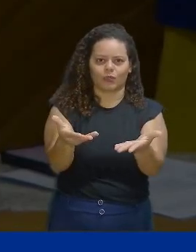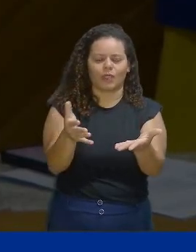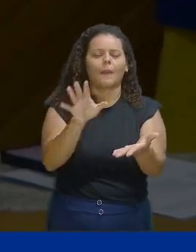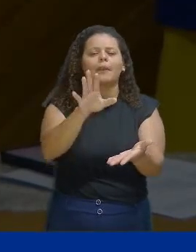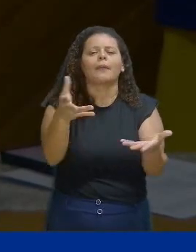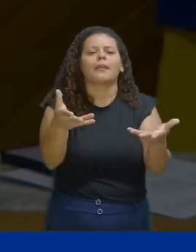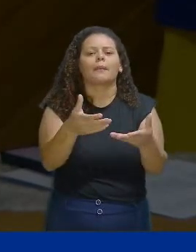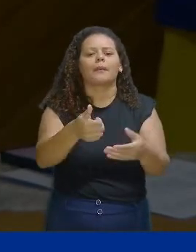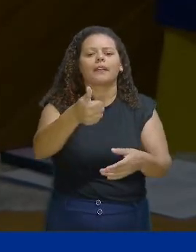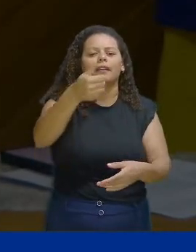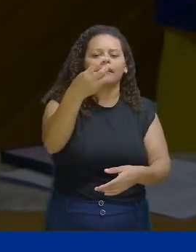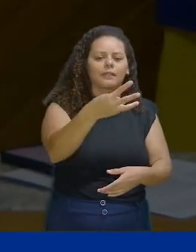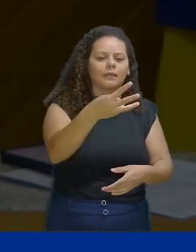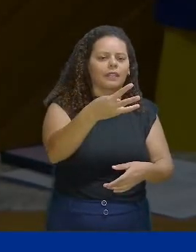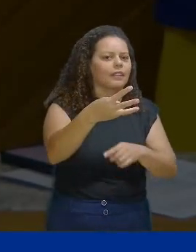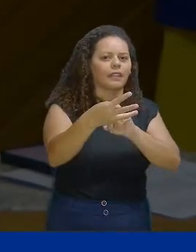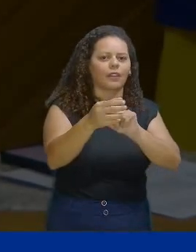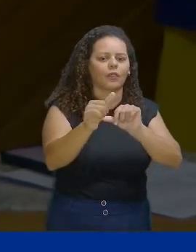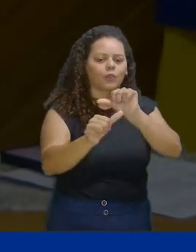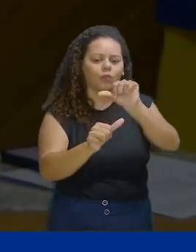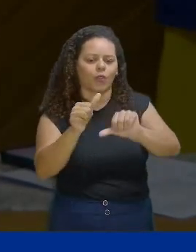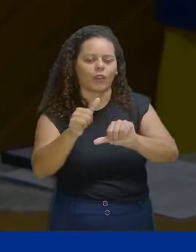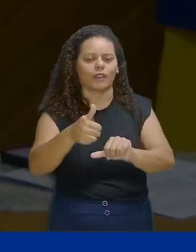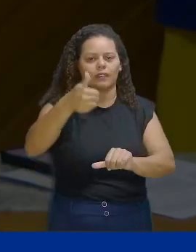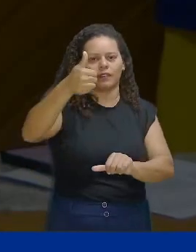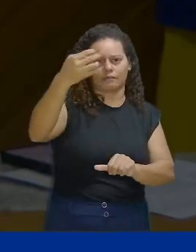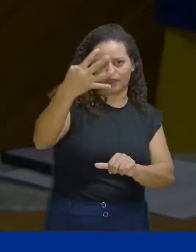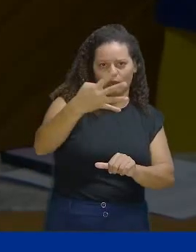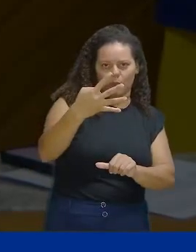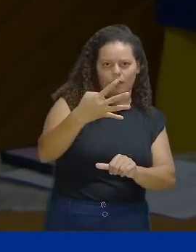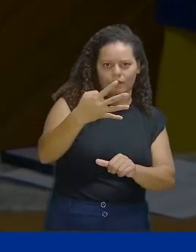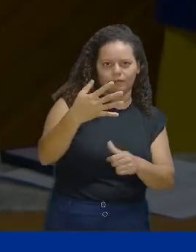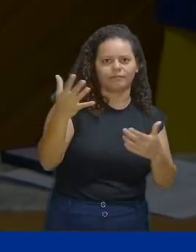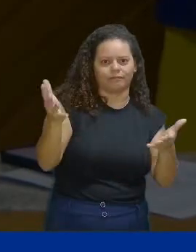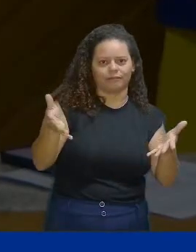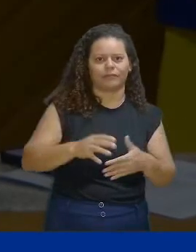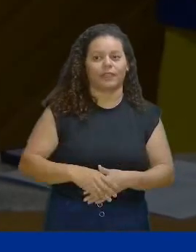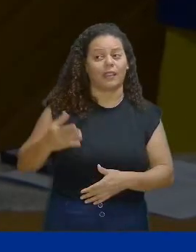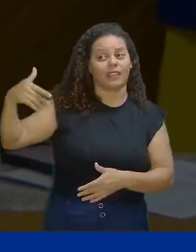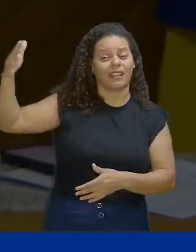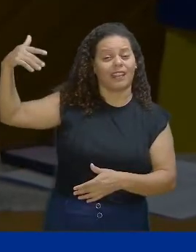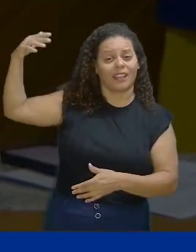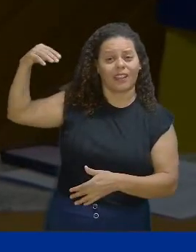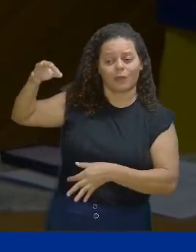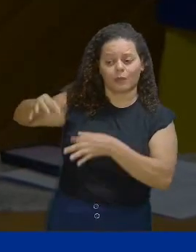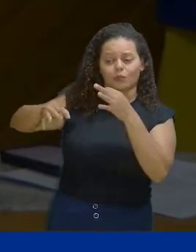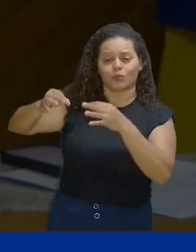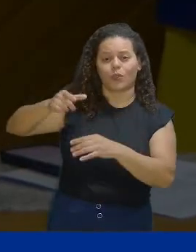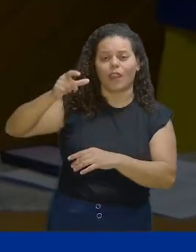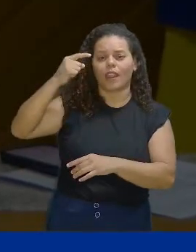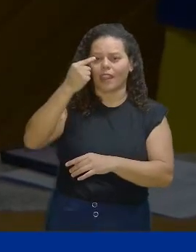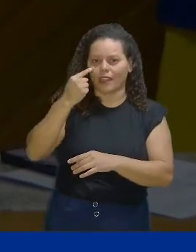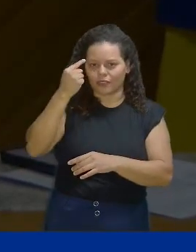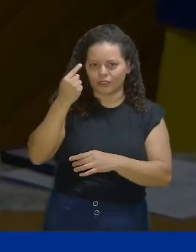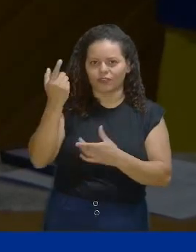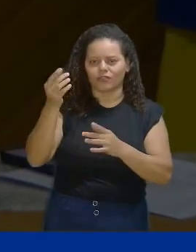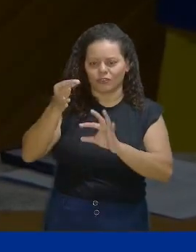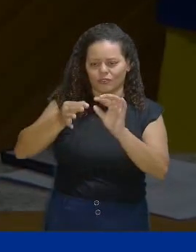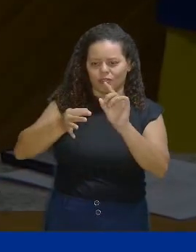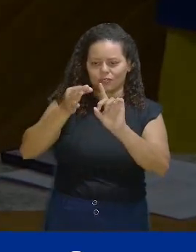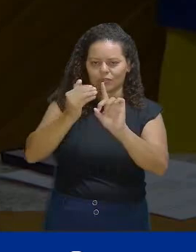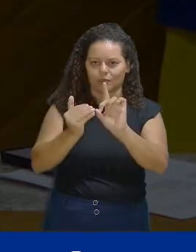invés de ser 13ª, passa a ser 14ª. À época, o então presidente João Lages fez isso